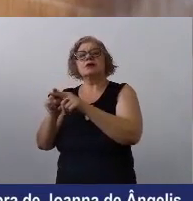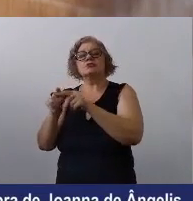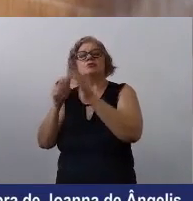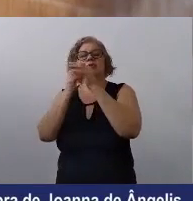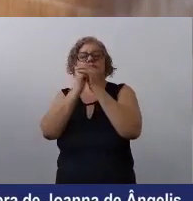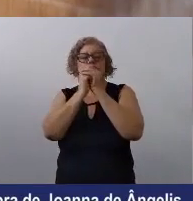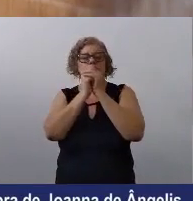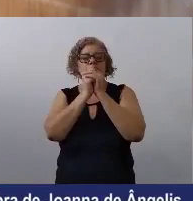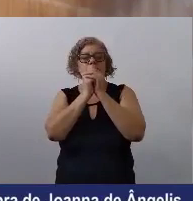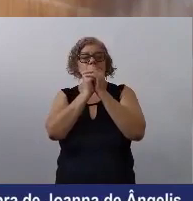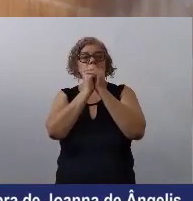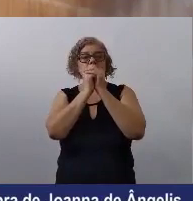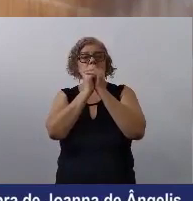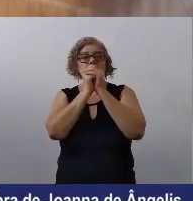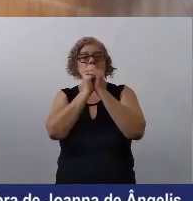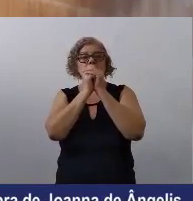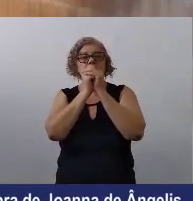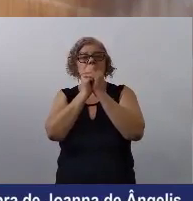E orou,